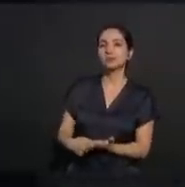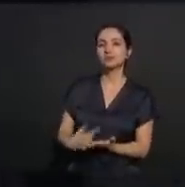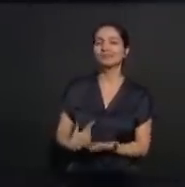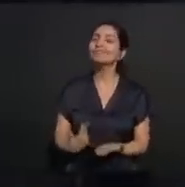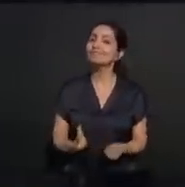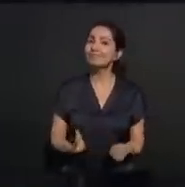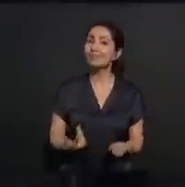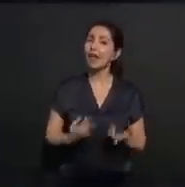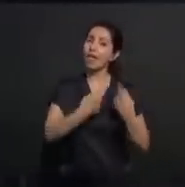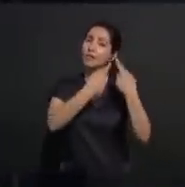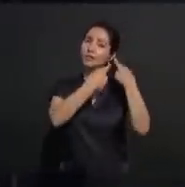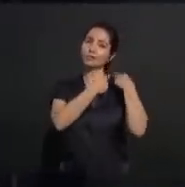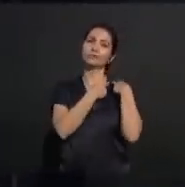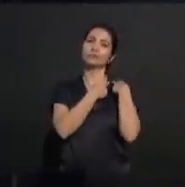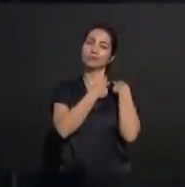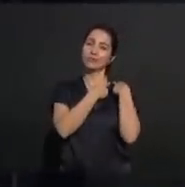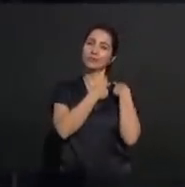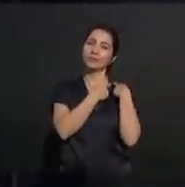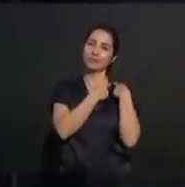Mas é porque é a sua responsabilidade.